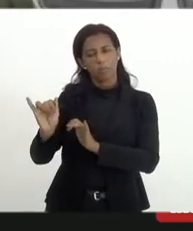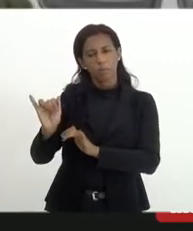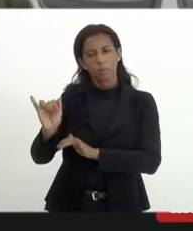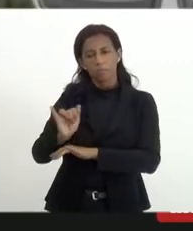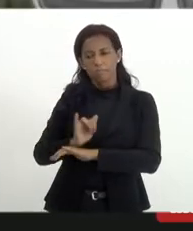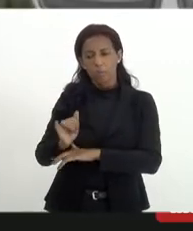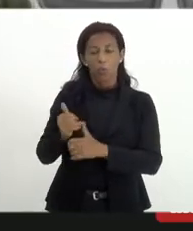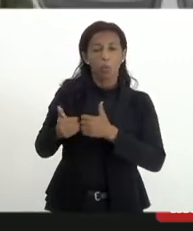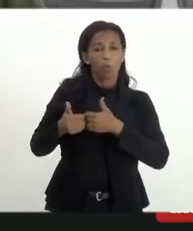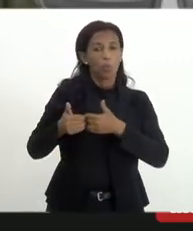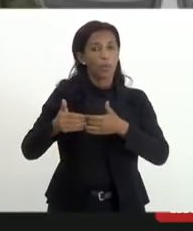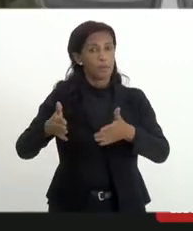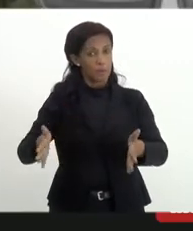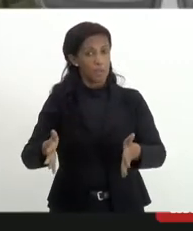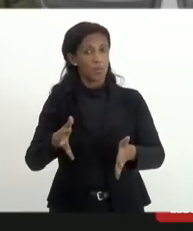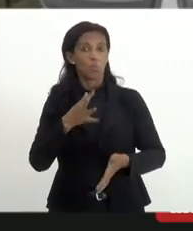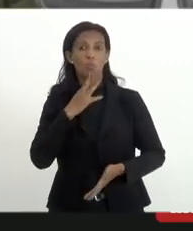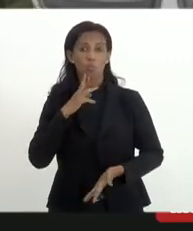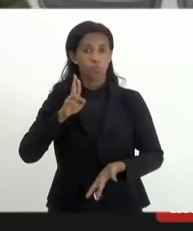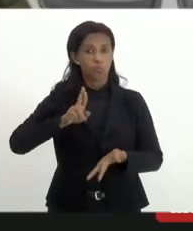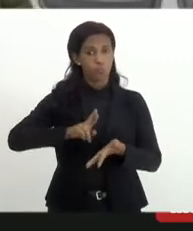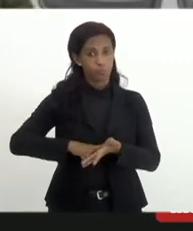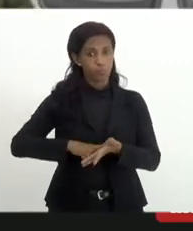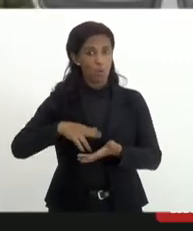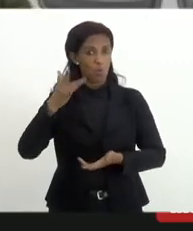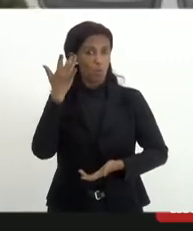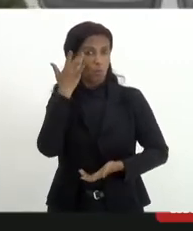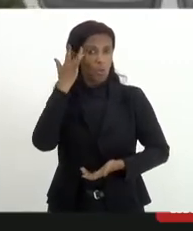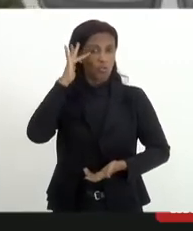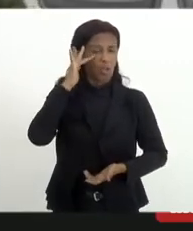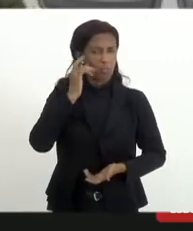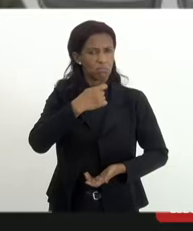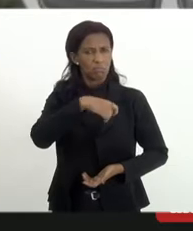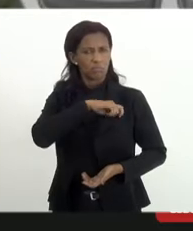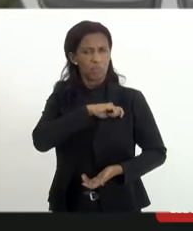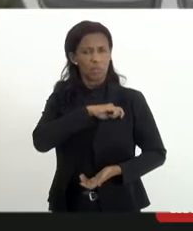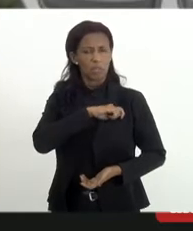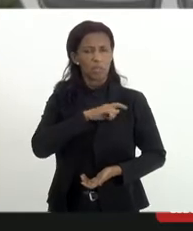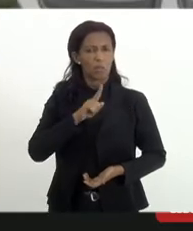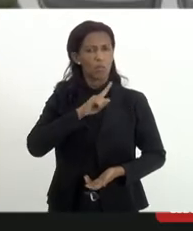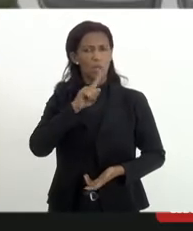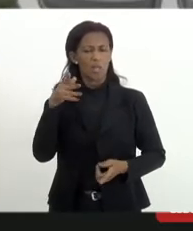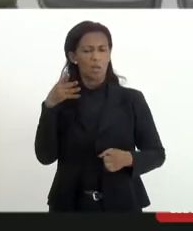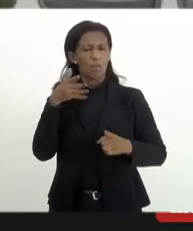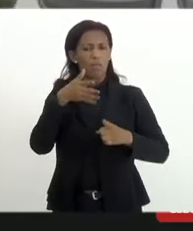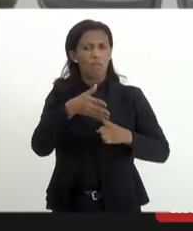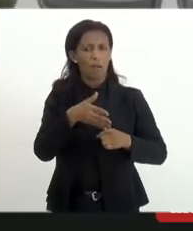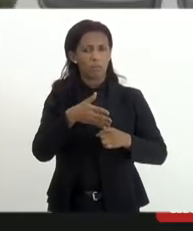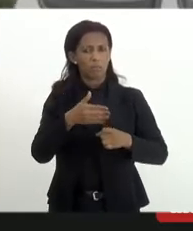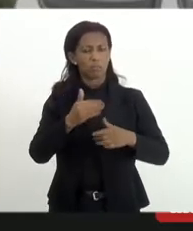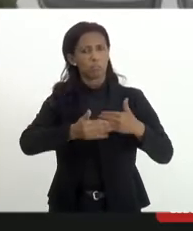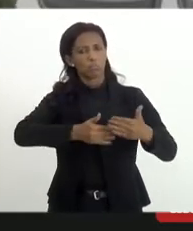reconhecendo por início o achado da fiscalização e não o fato gerador. Então, é